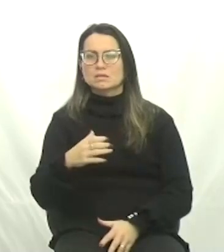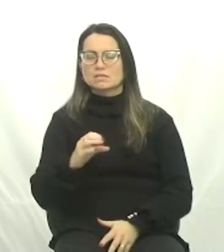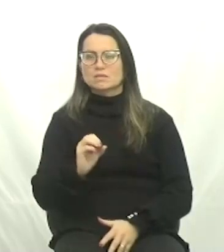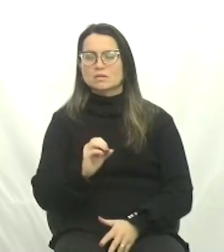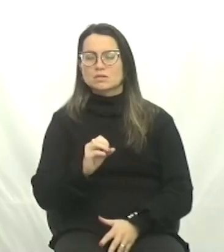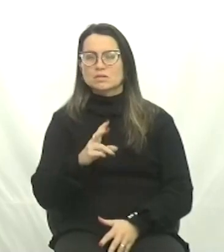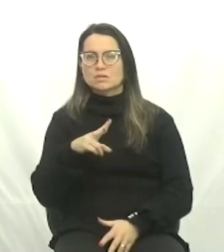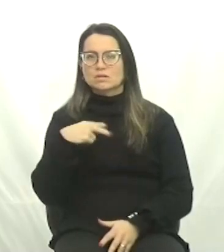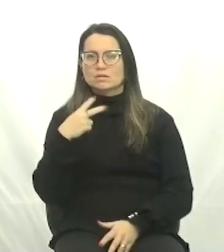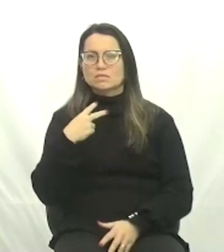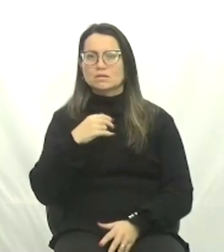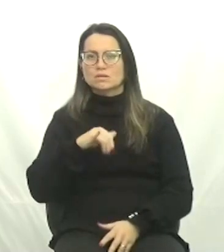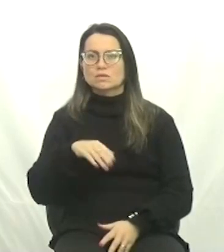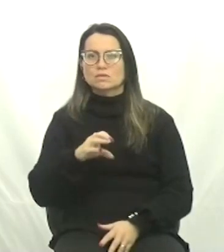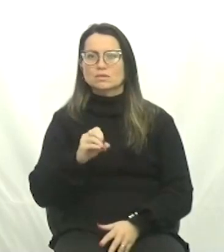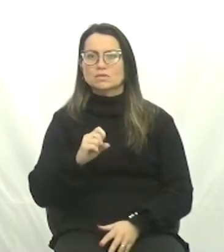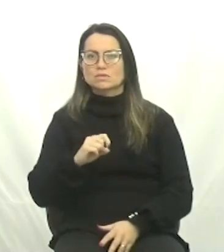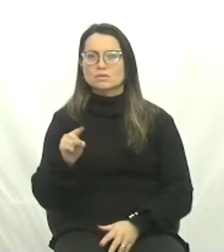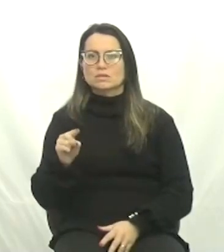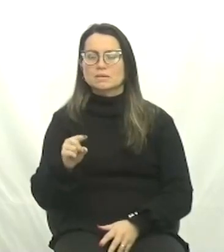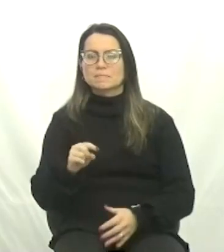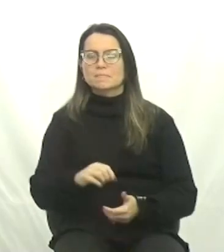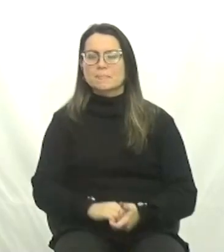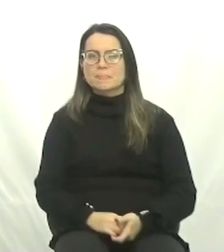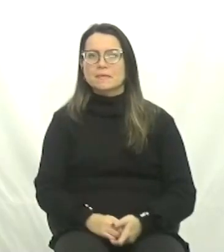do vereador José Paulo Ferrarese.